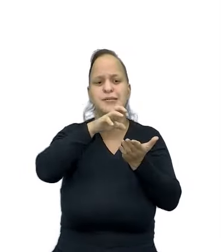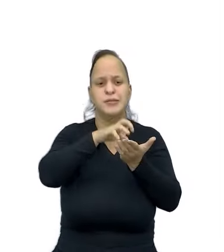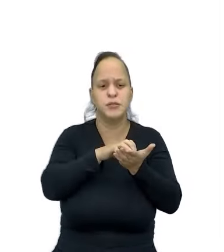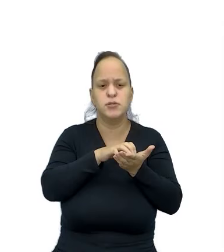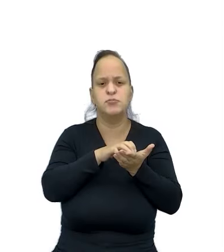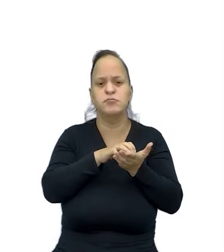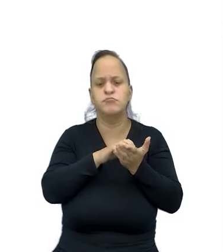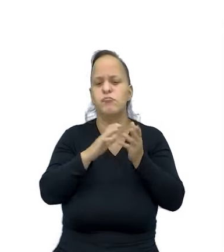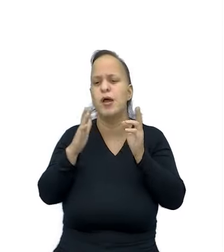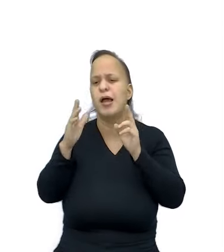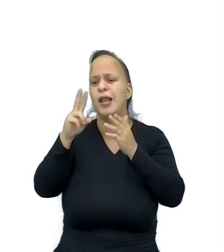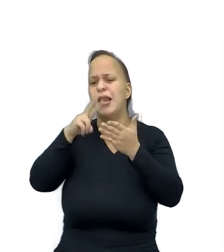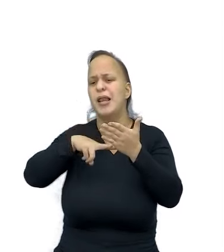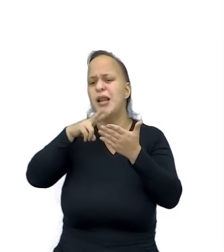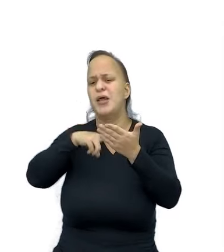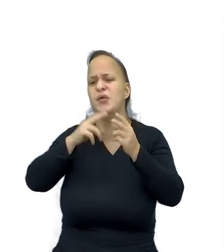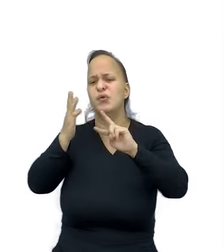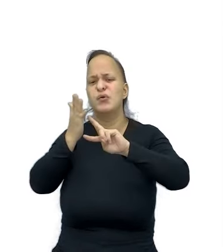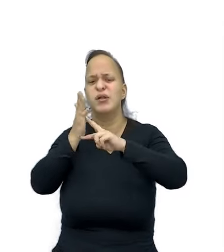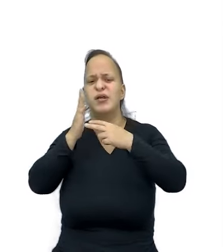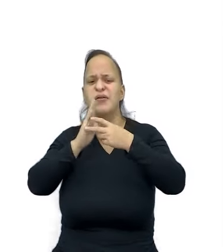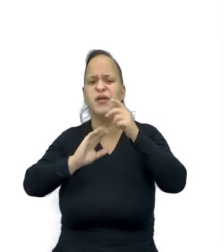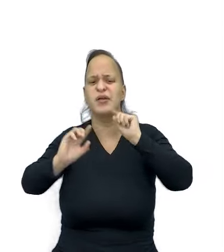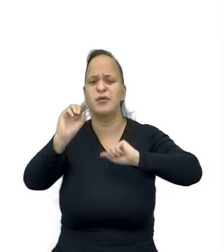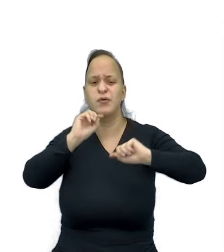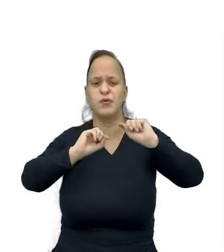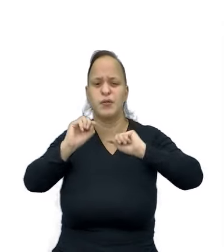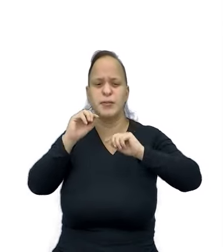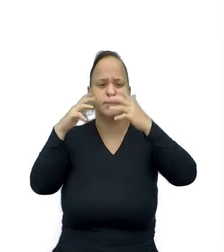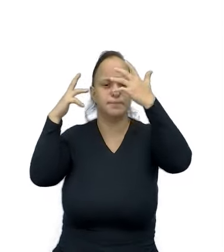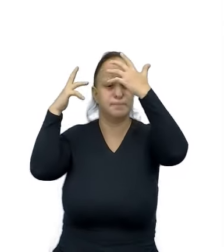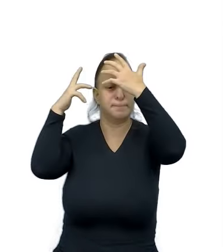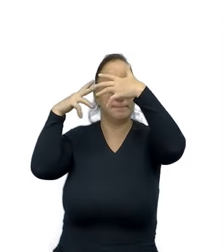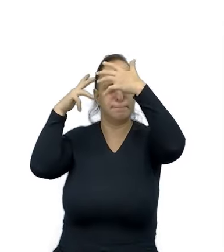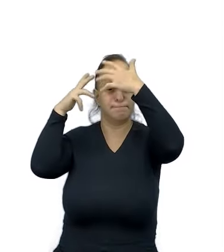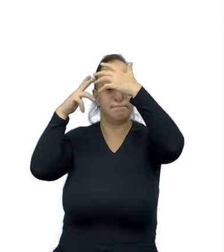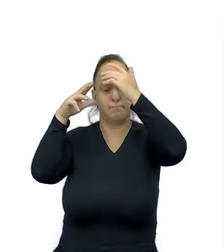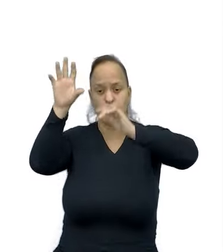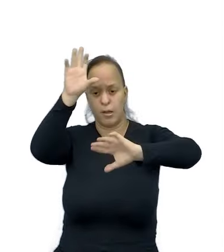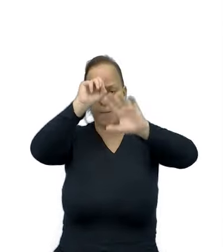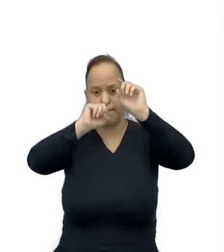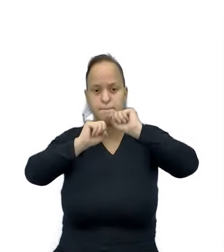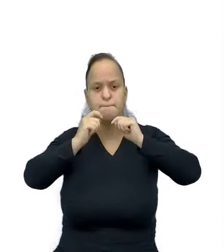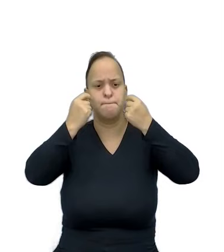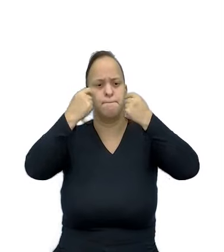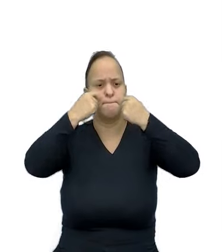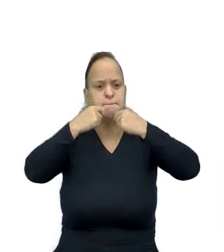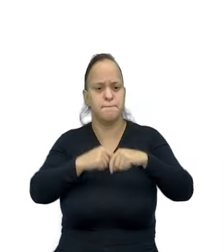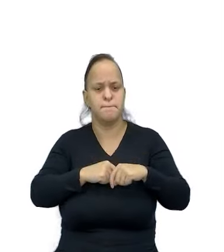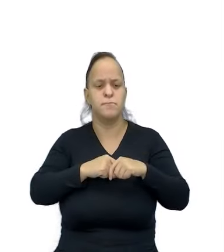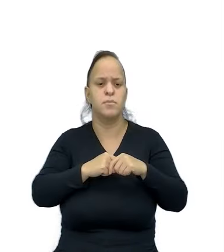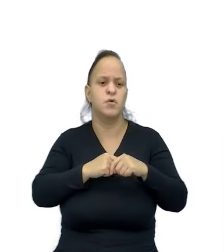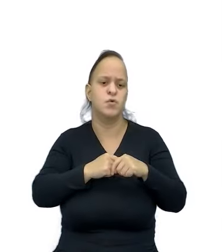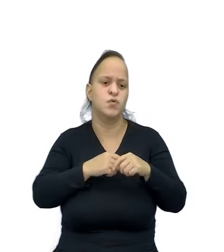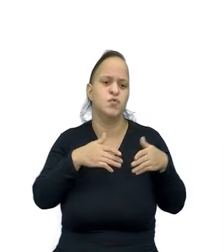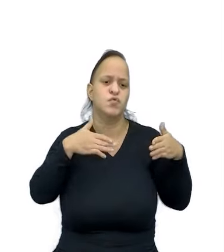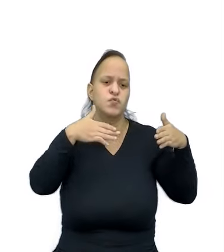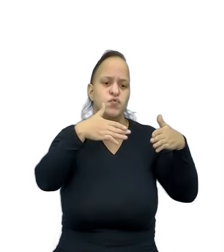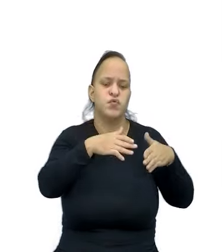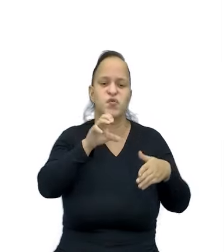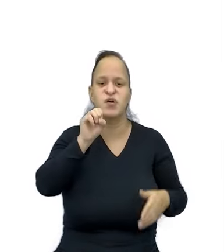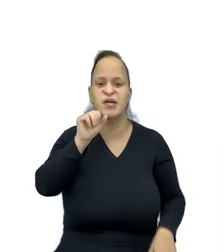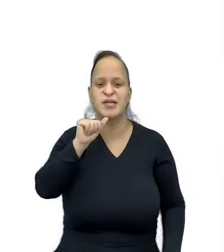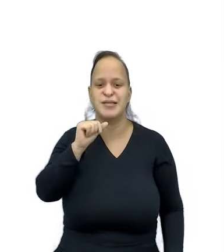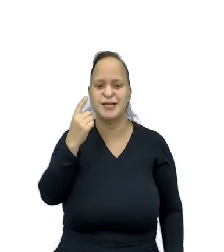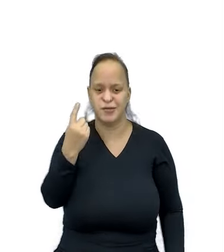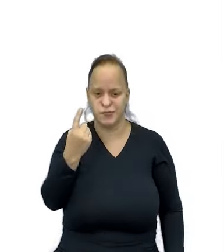e significação leitora, possibilidades de aprendizagem a partir da sequência de atividades 1, né, do material aprender sempre, junto